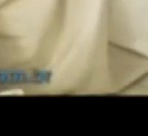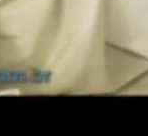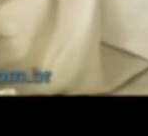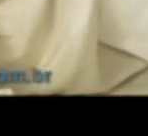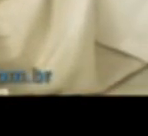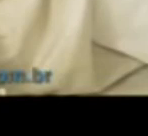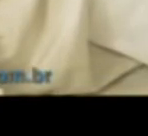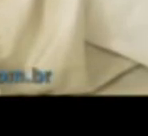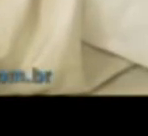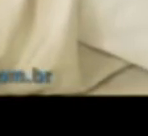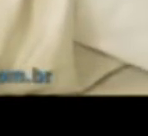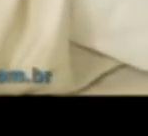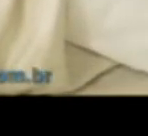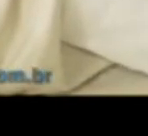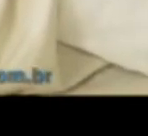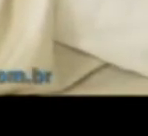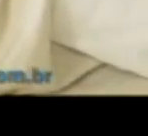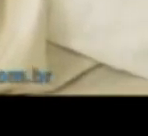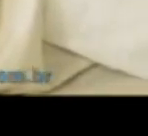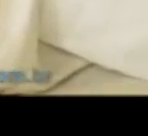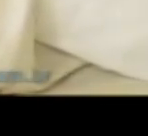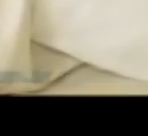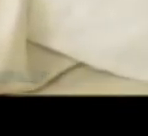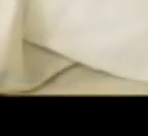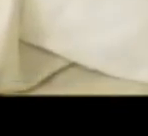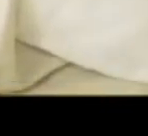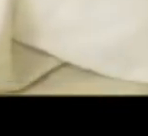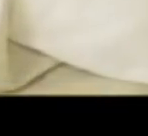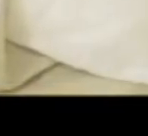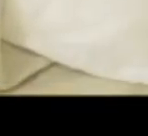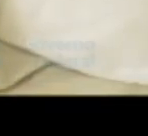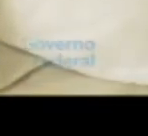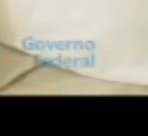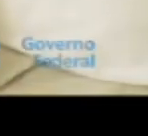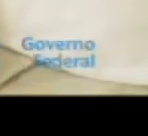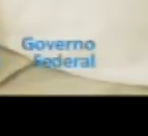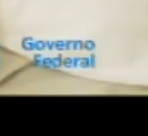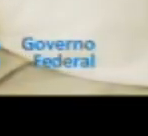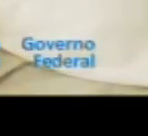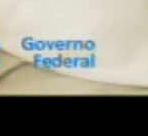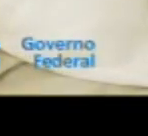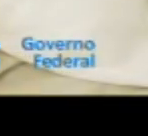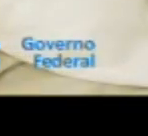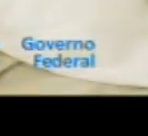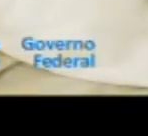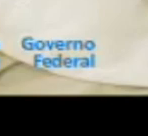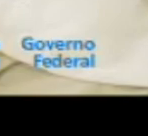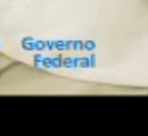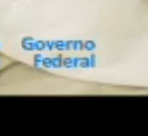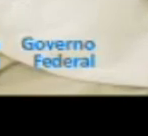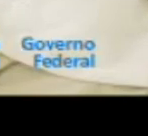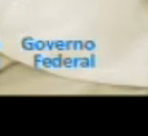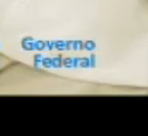então serei feliz, bem feliz.